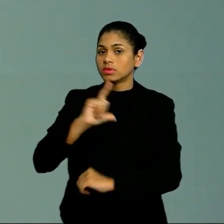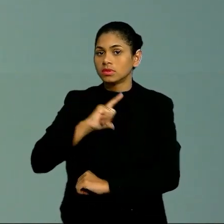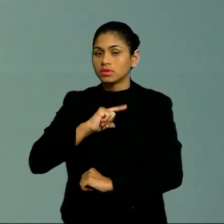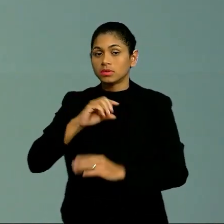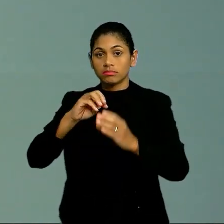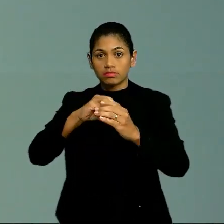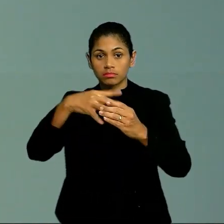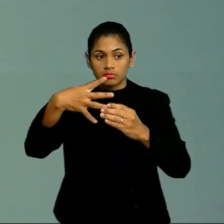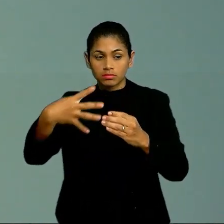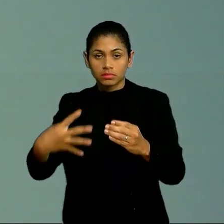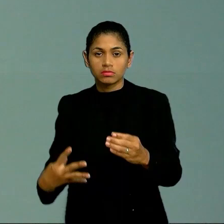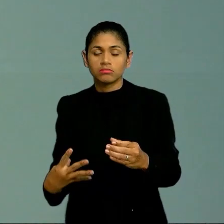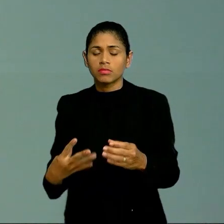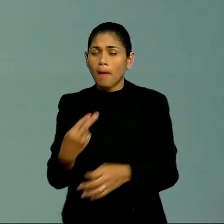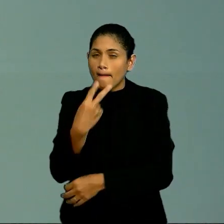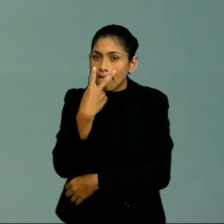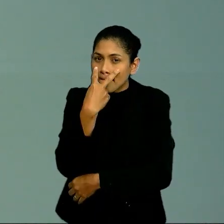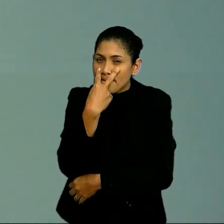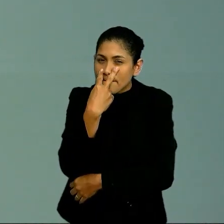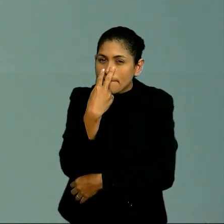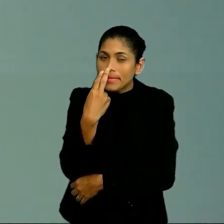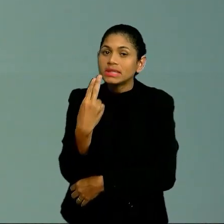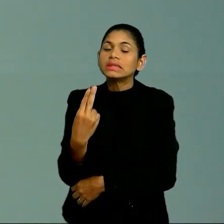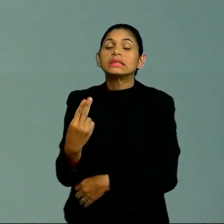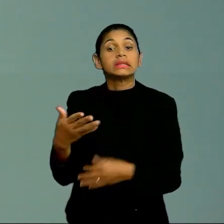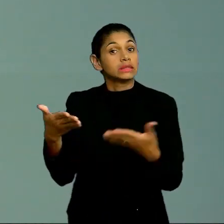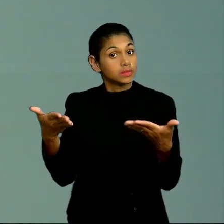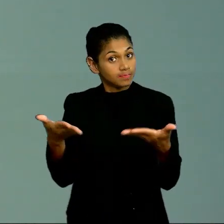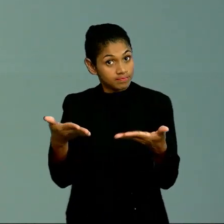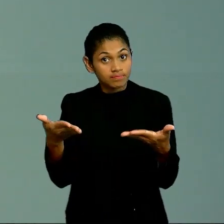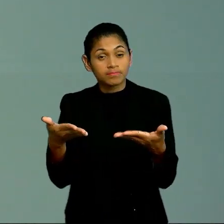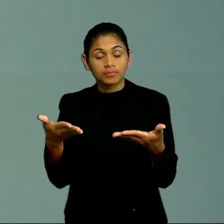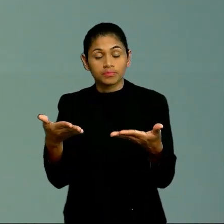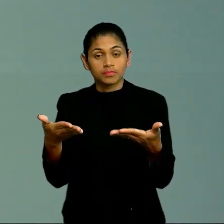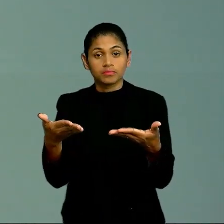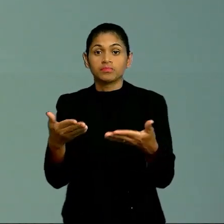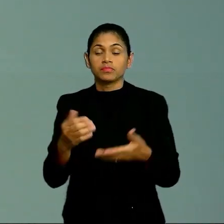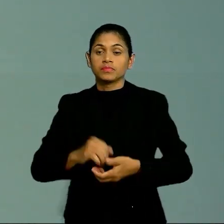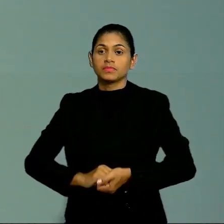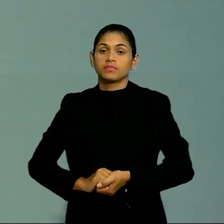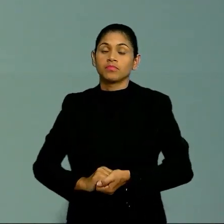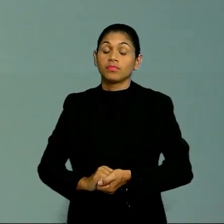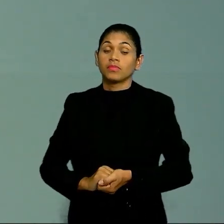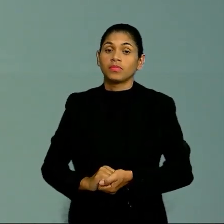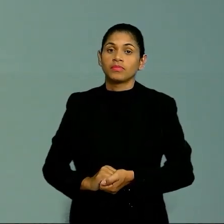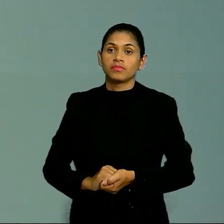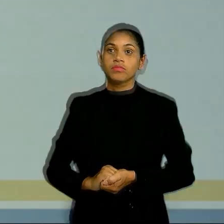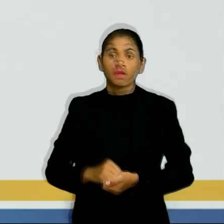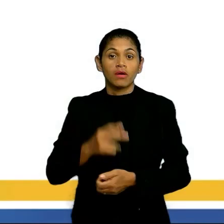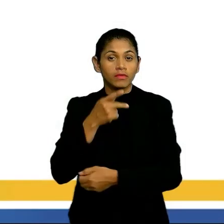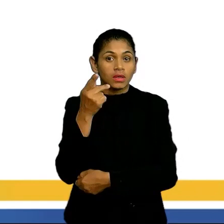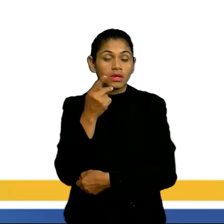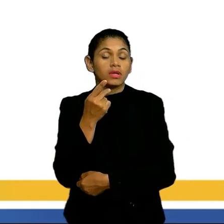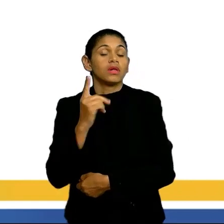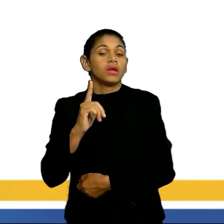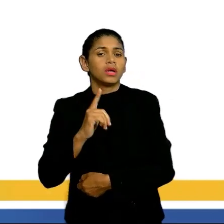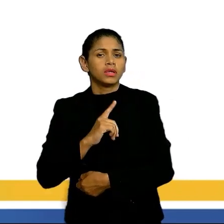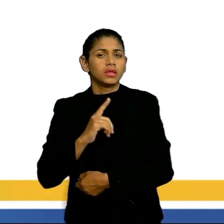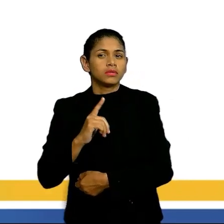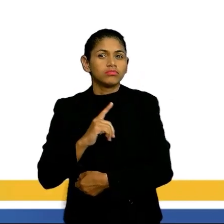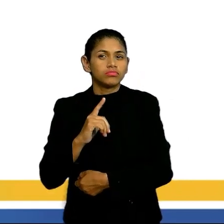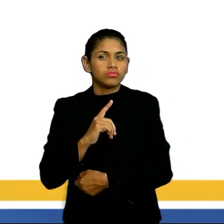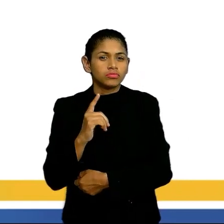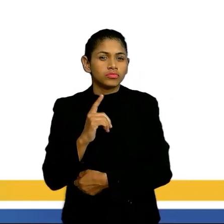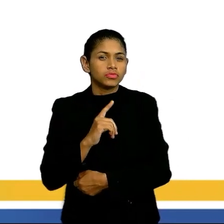característica, semelhante com os de hoje, ou seja, deduz que eles têm um parentesco em comum, tá?